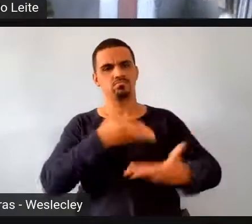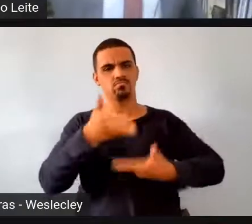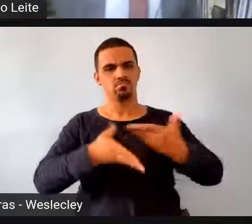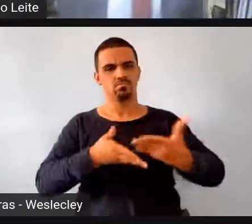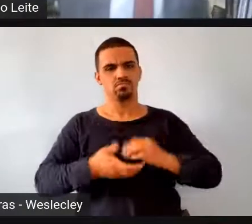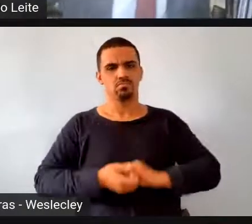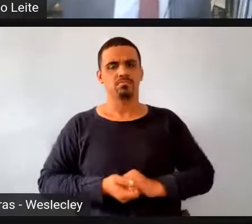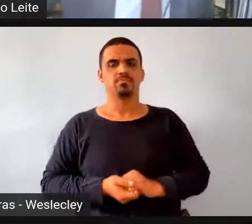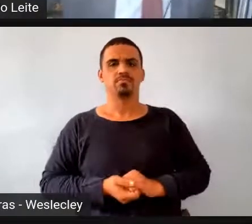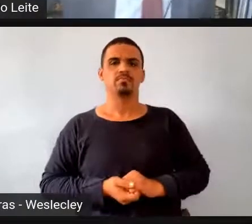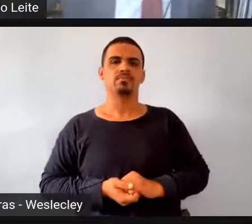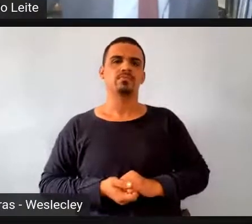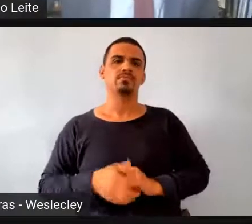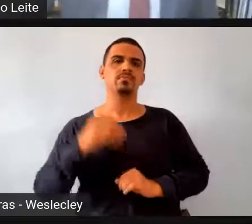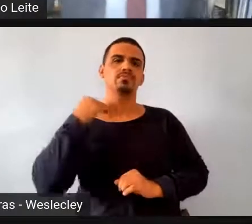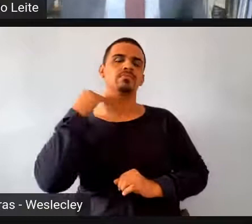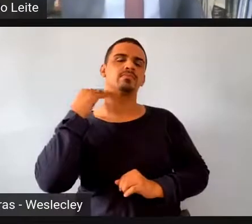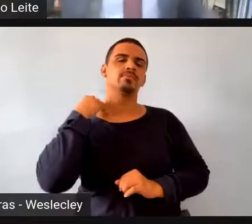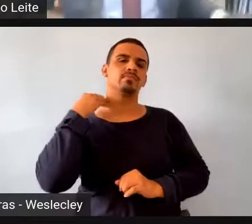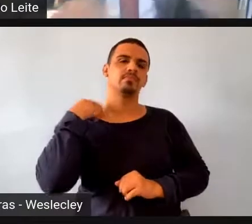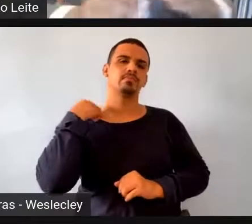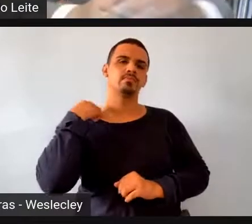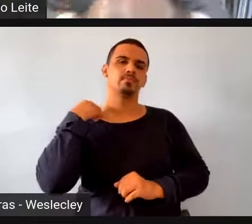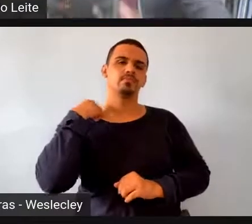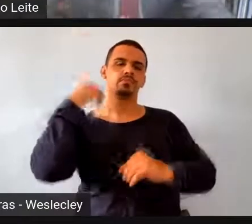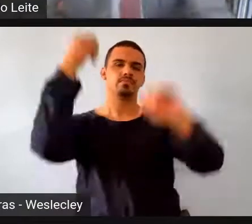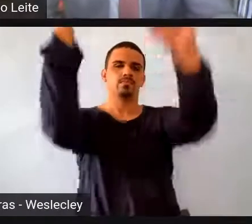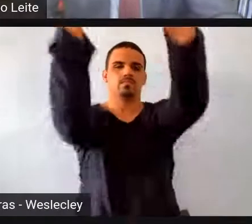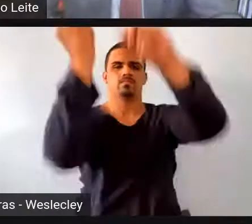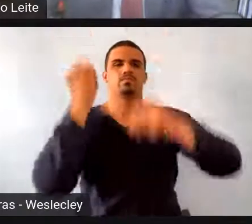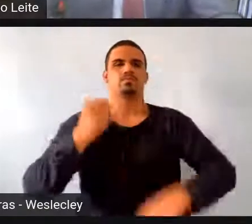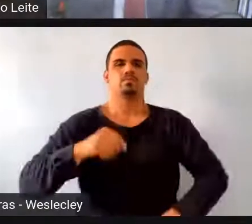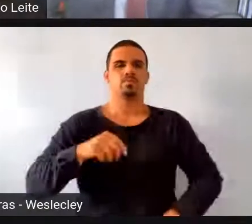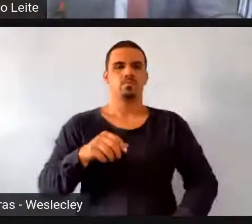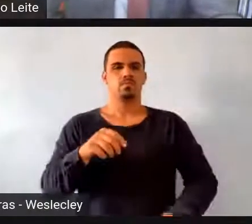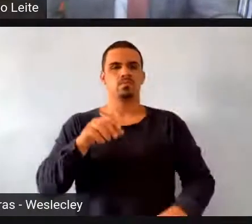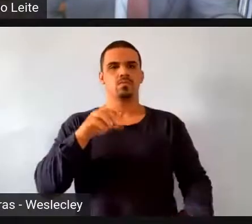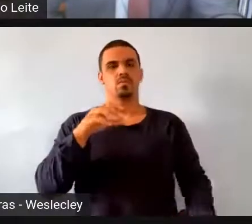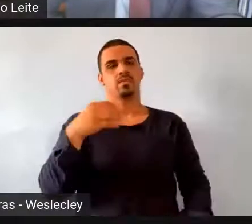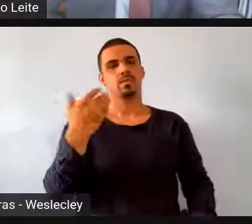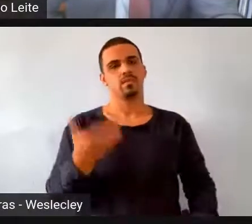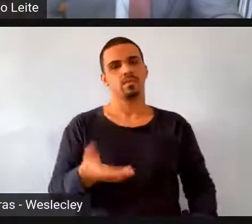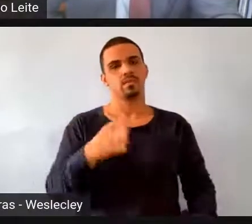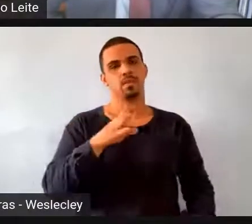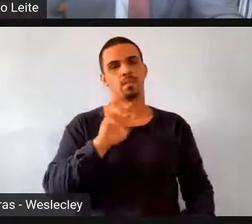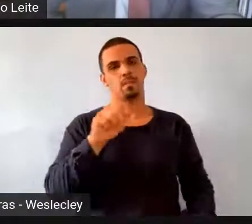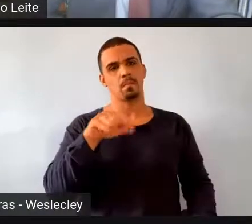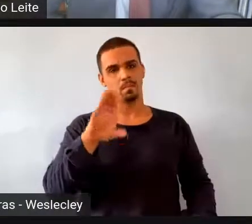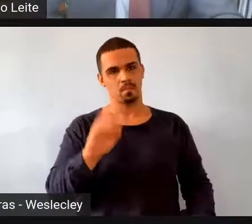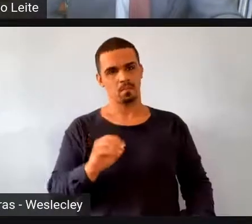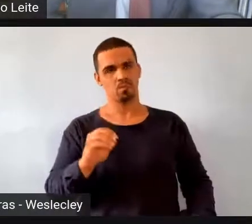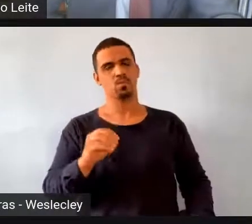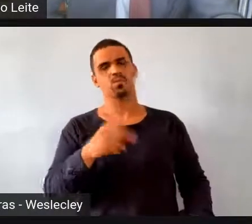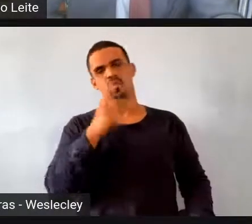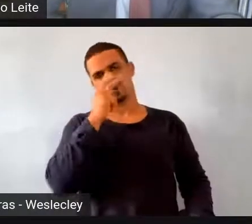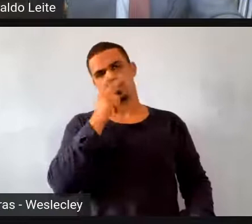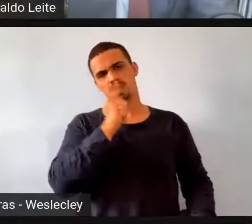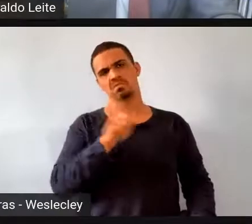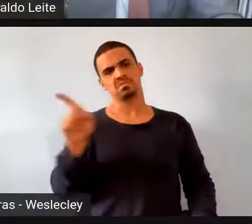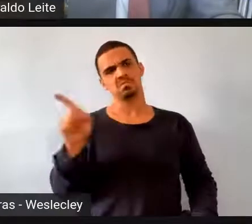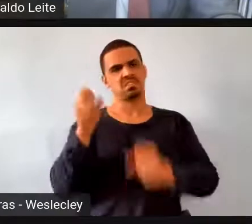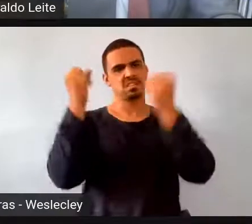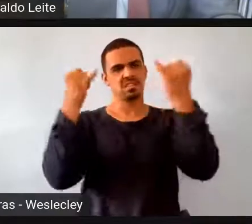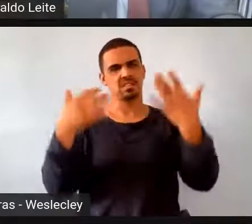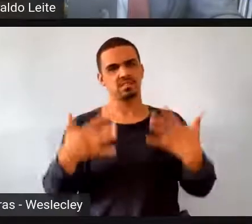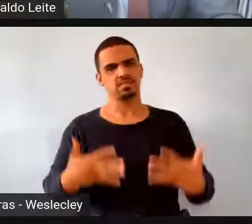Acho que é isso. Perfeito. Doutor Bruno Caraza. Não, acho que o Bruno explicou